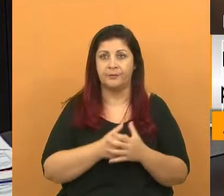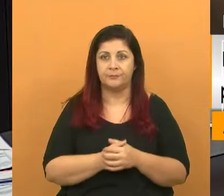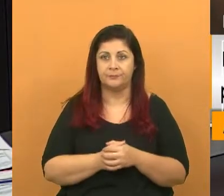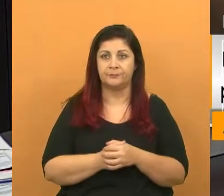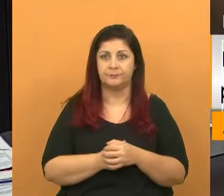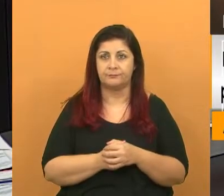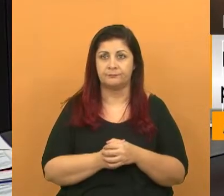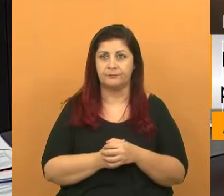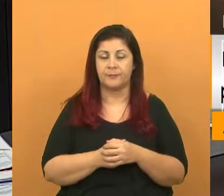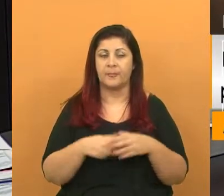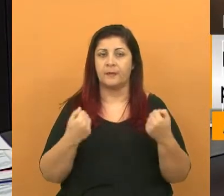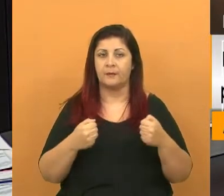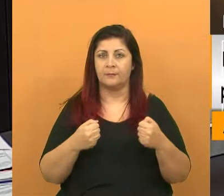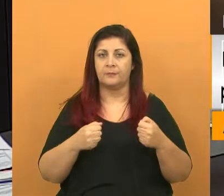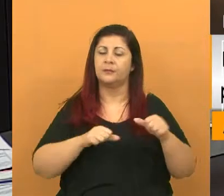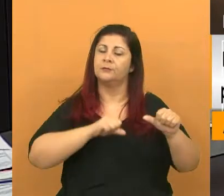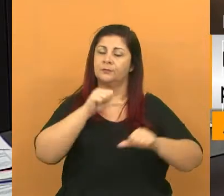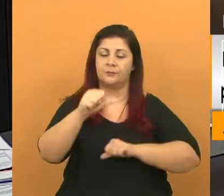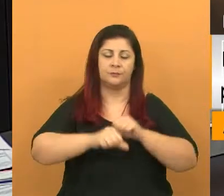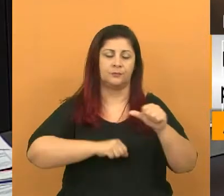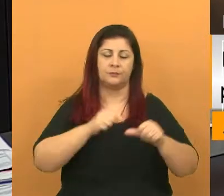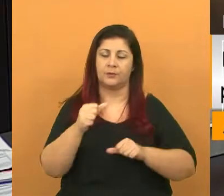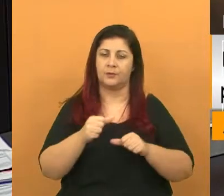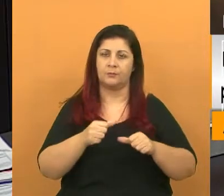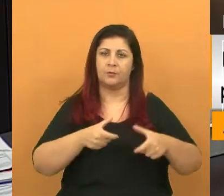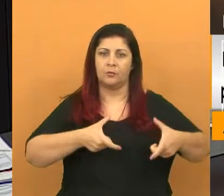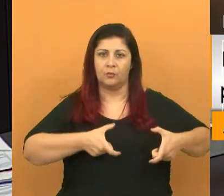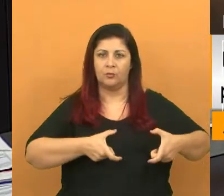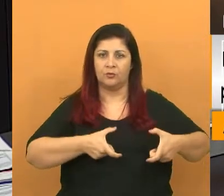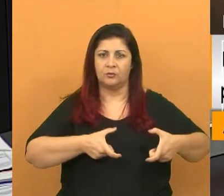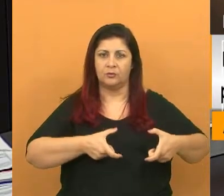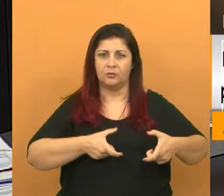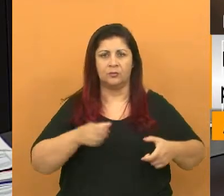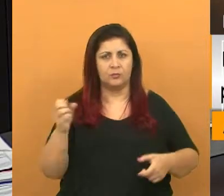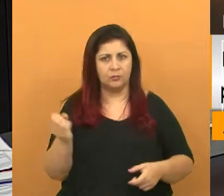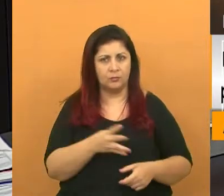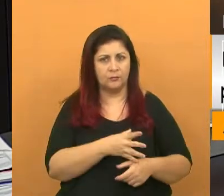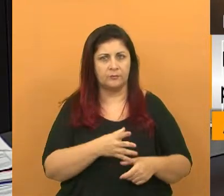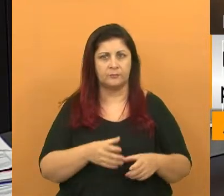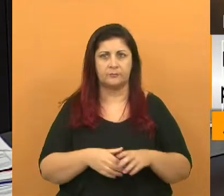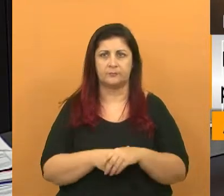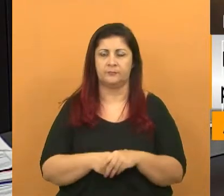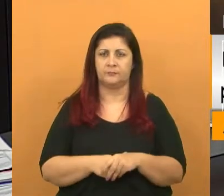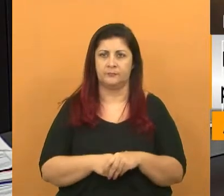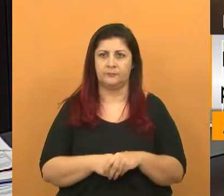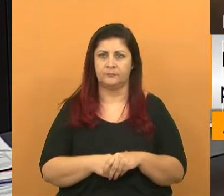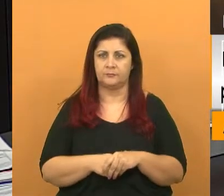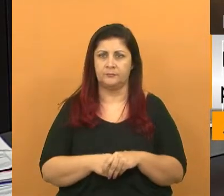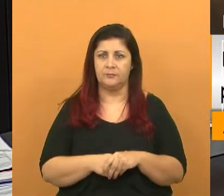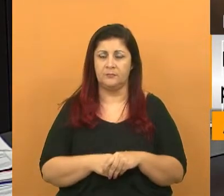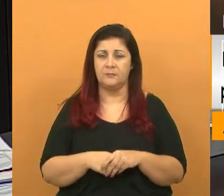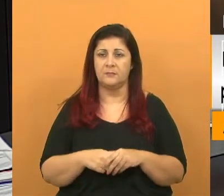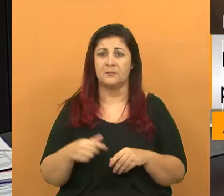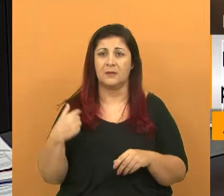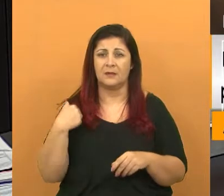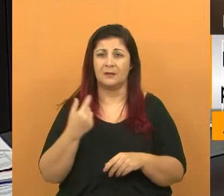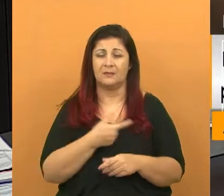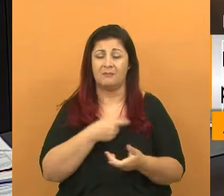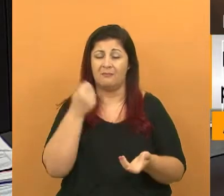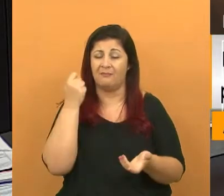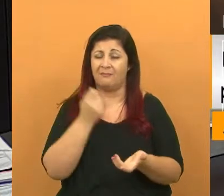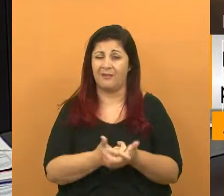agora, aproveitar para trocar por um aparelho de mamografia digital. O que eu vivo isso daí, o que a gente gasta